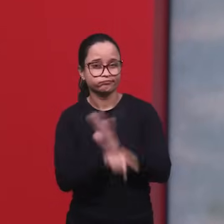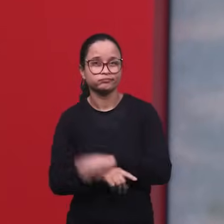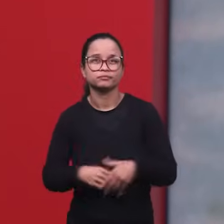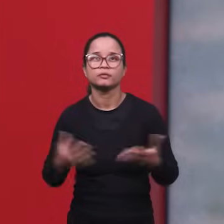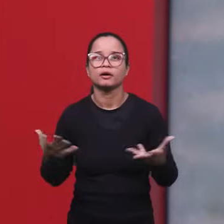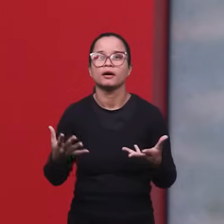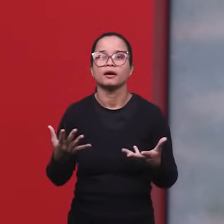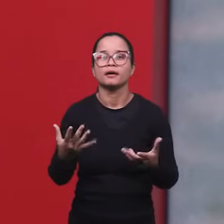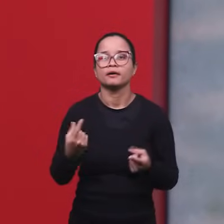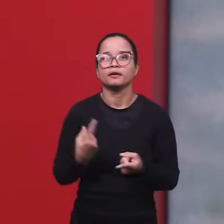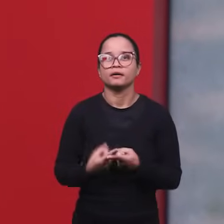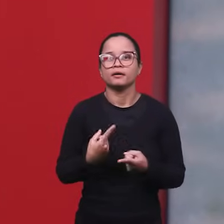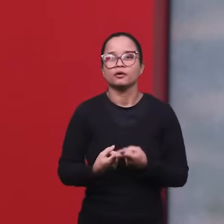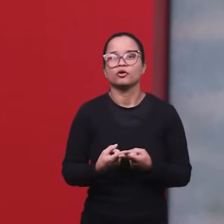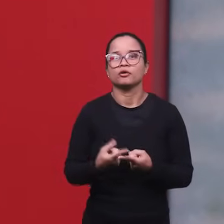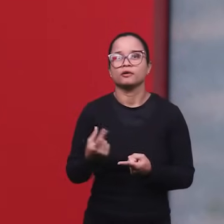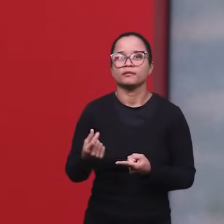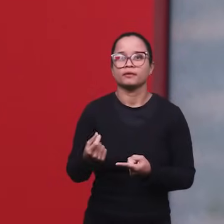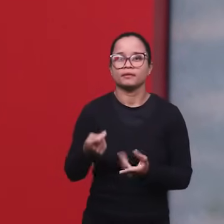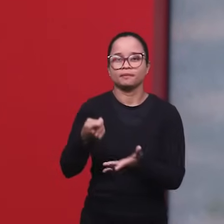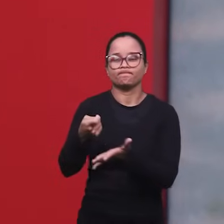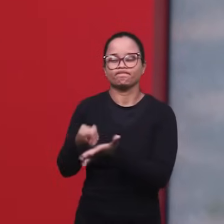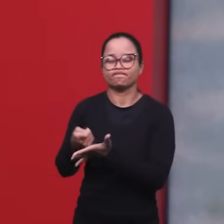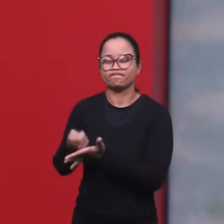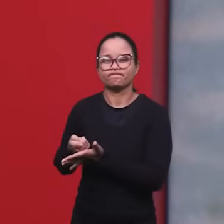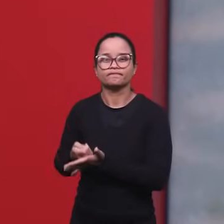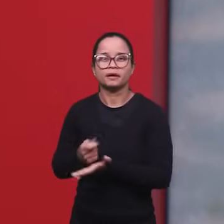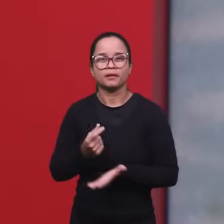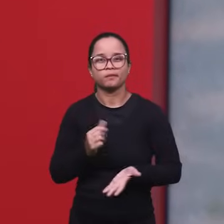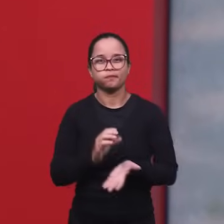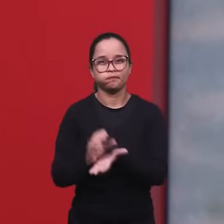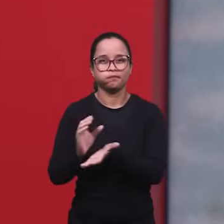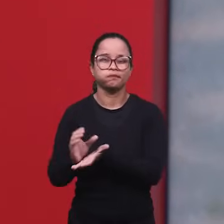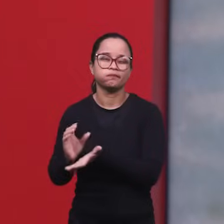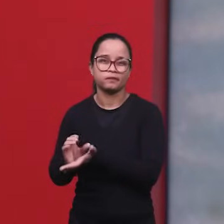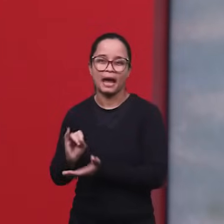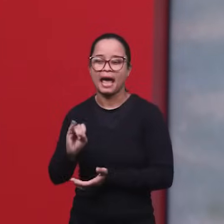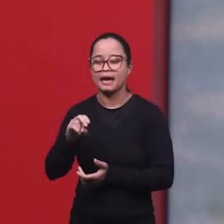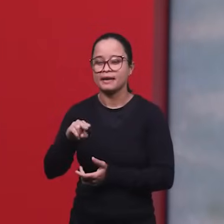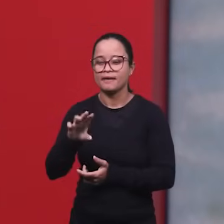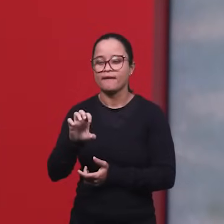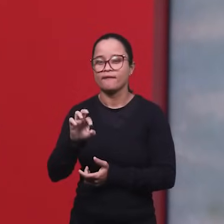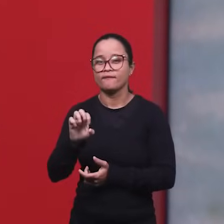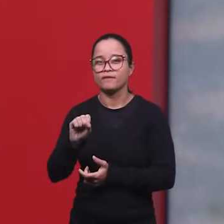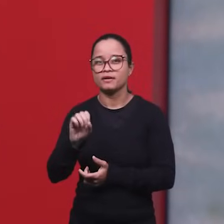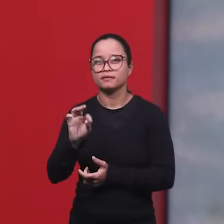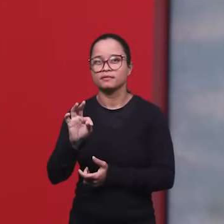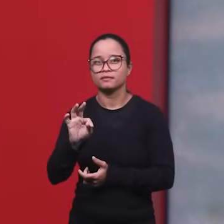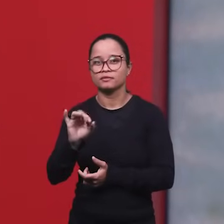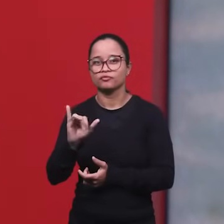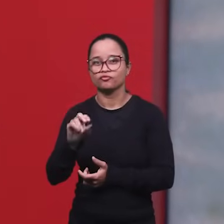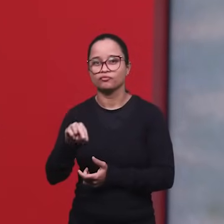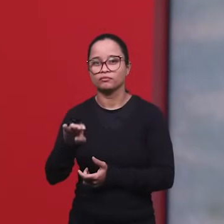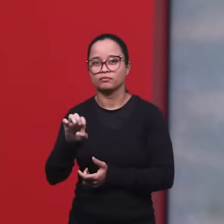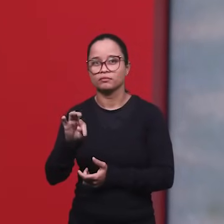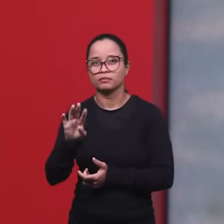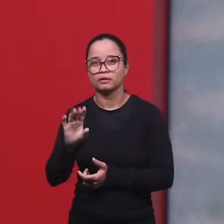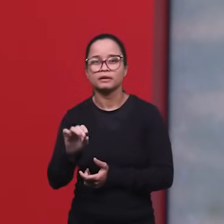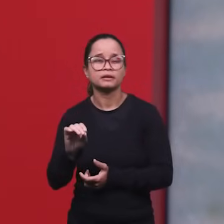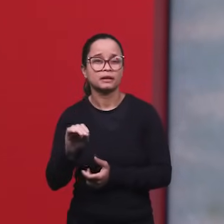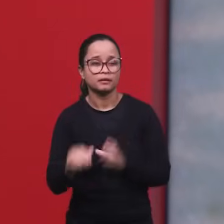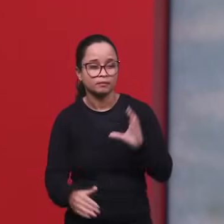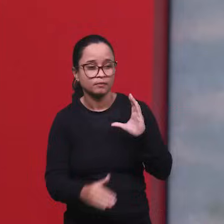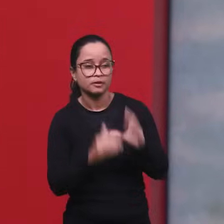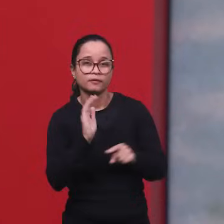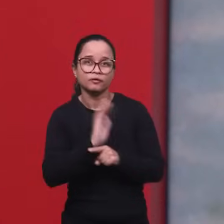porque hoje realmente fala-se tanto de investimento, né? E assim, eu às vezes recebo, principalmente no Instagram, quando eu posto algum vídeo,